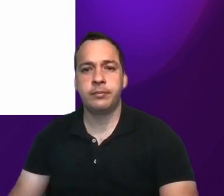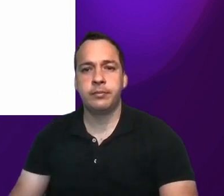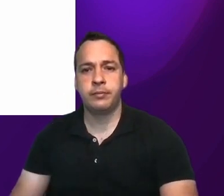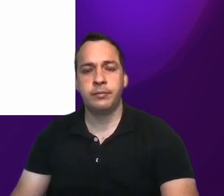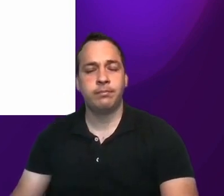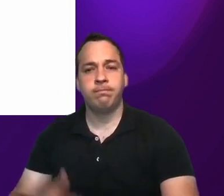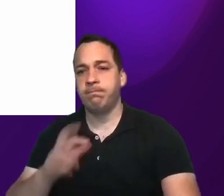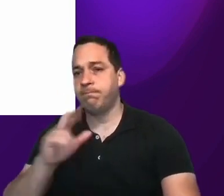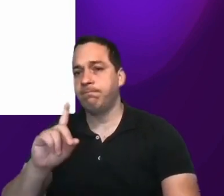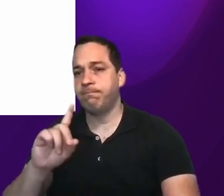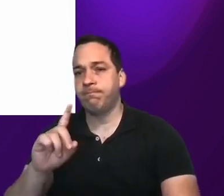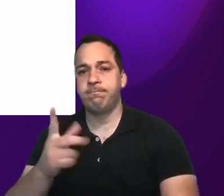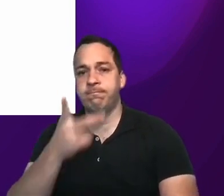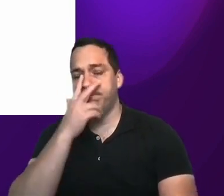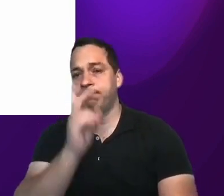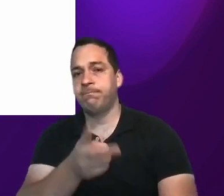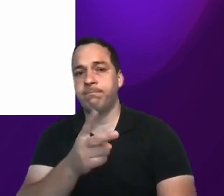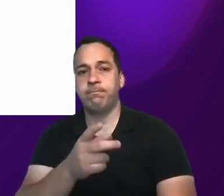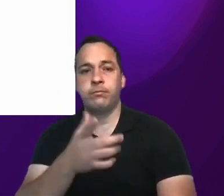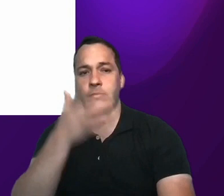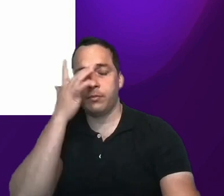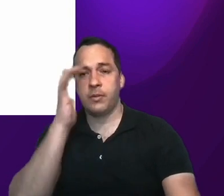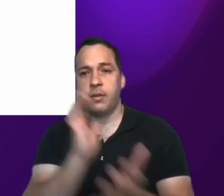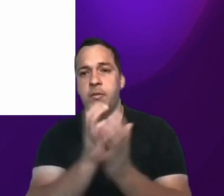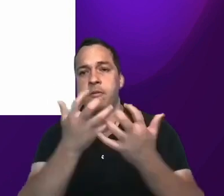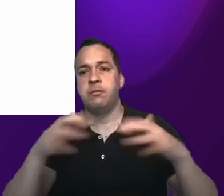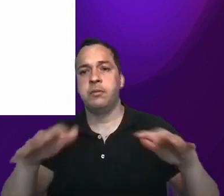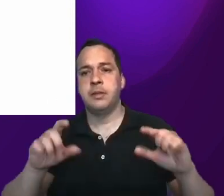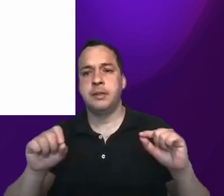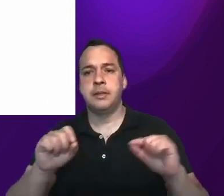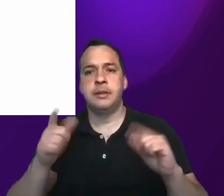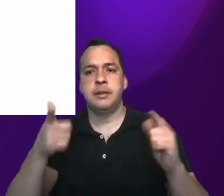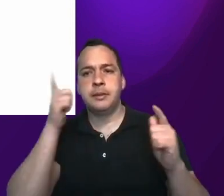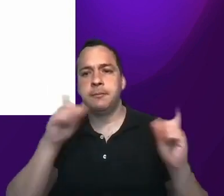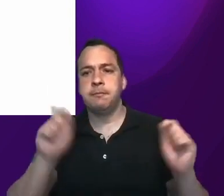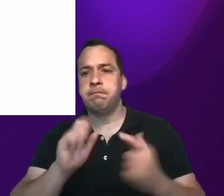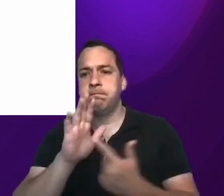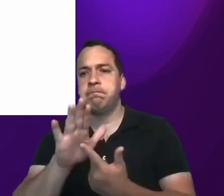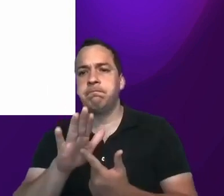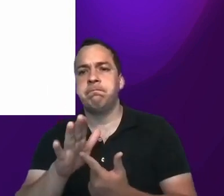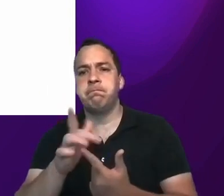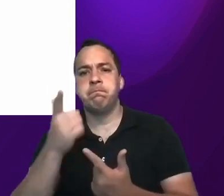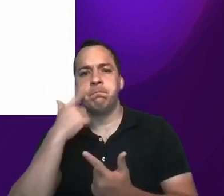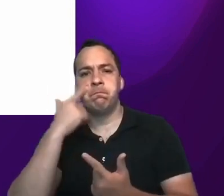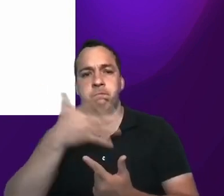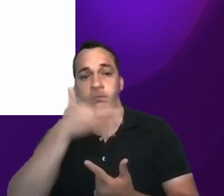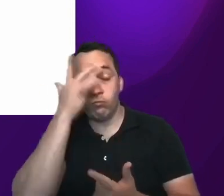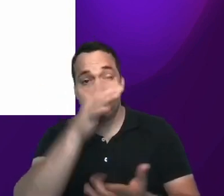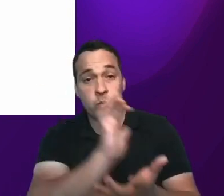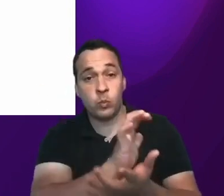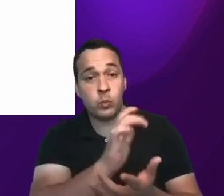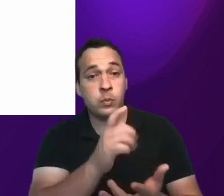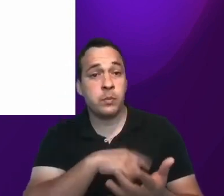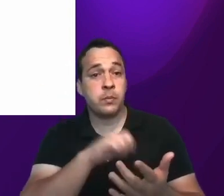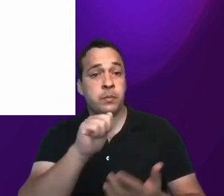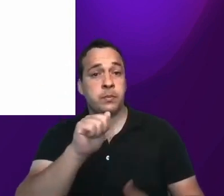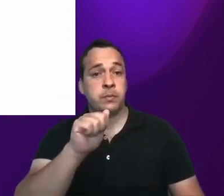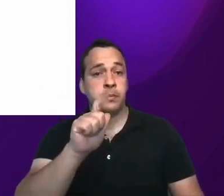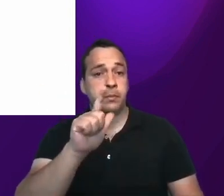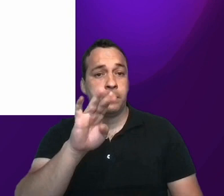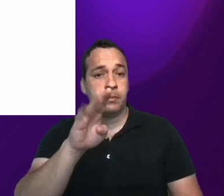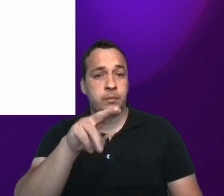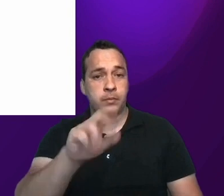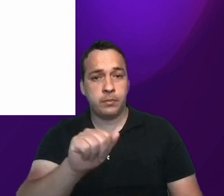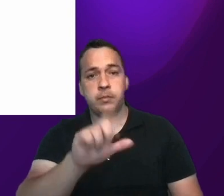diferente entre esses dois grupos. Então, a gente conseguiu mostrar, né, que em pacientes que têm uma albumina baixa, a